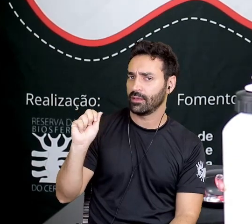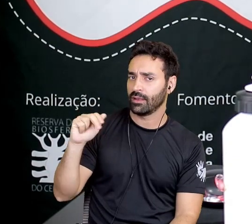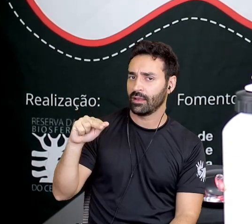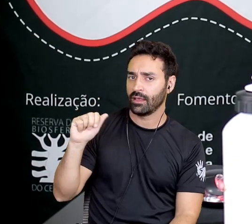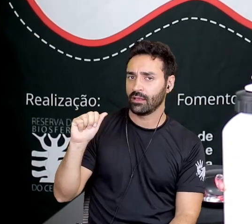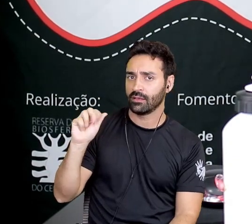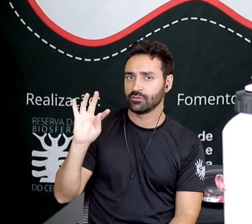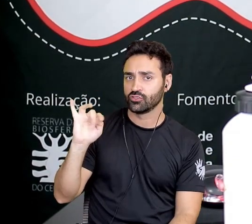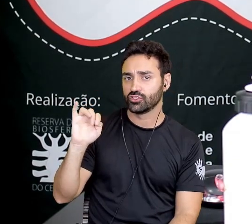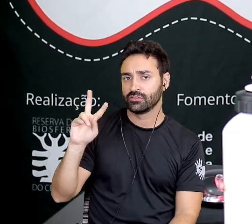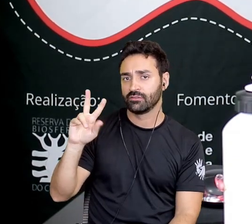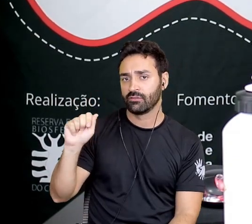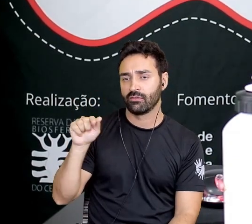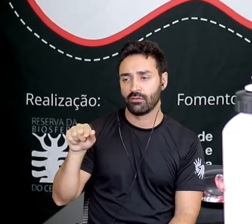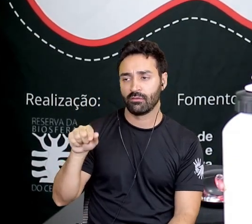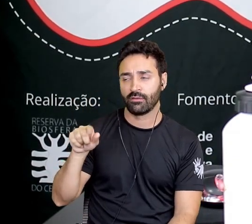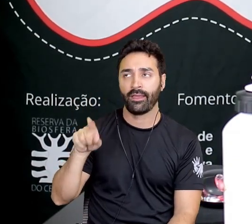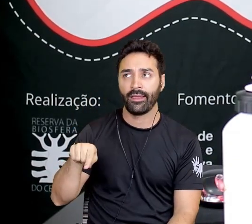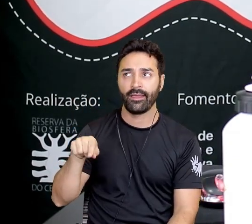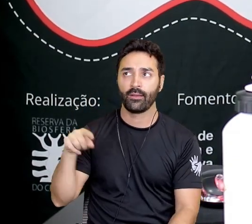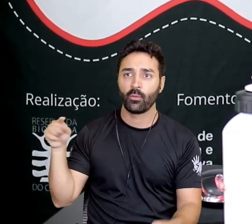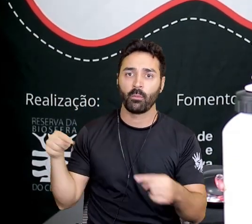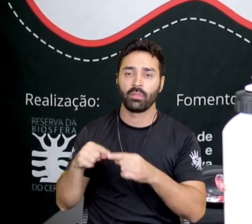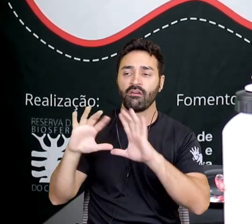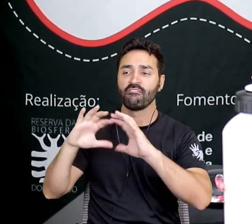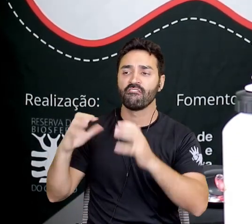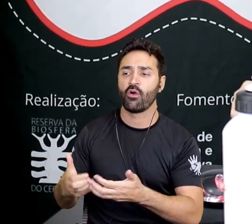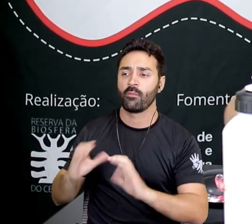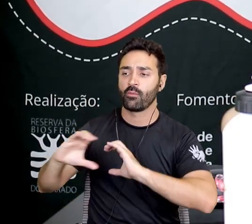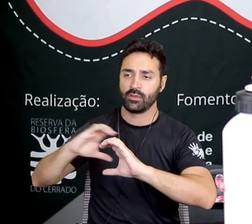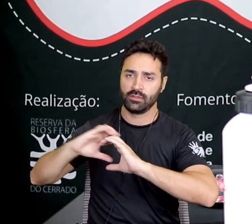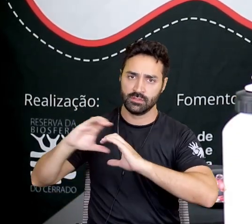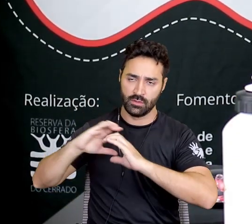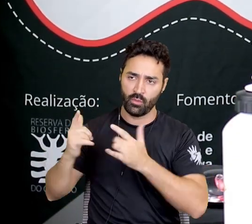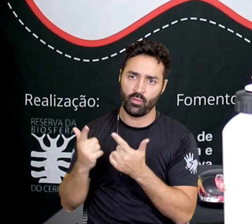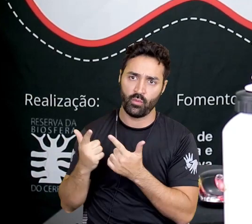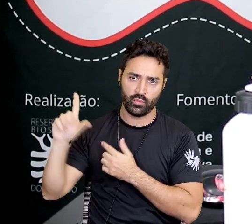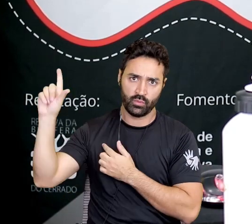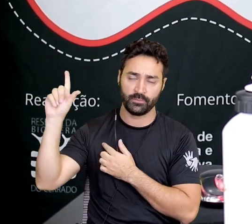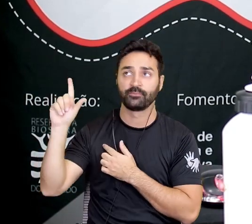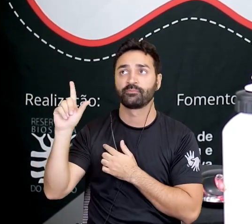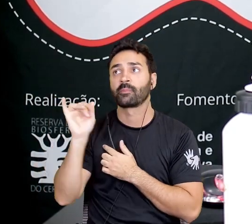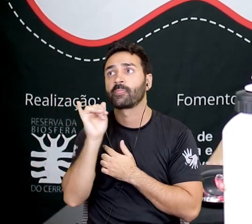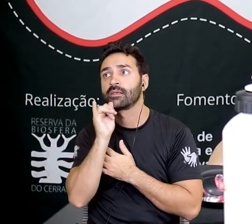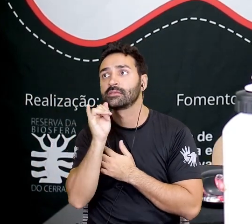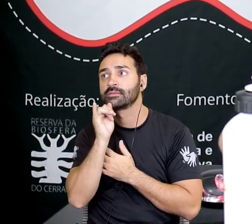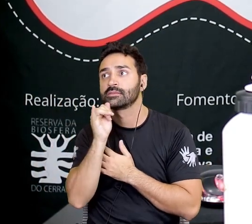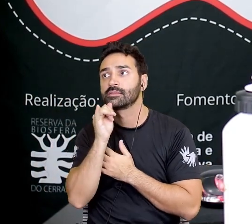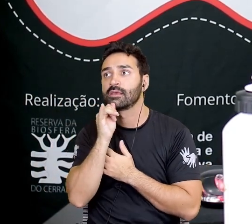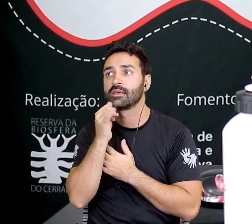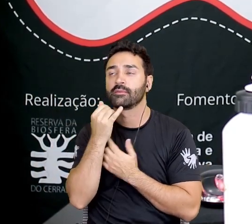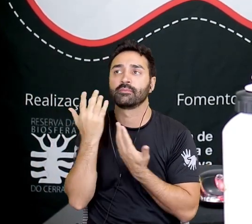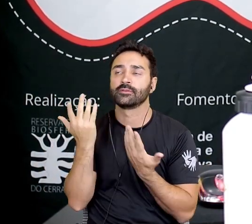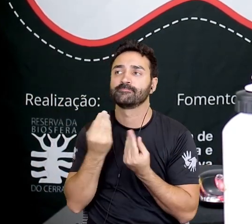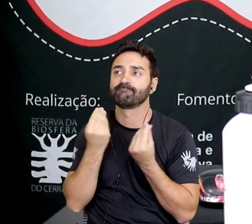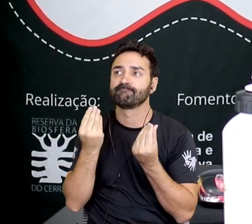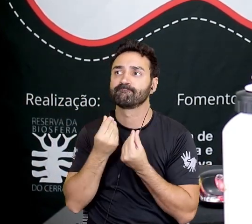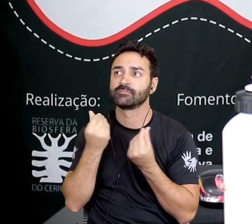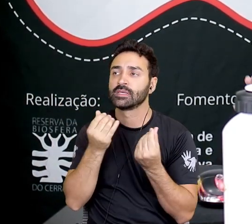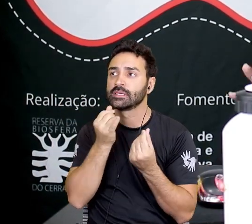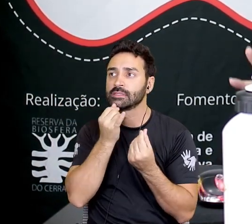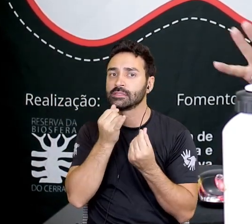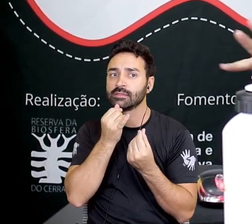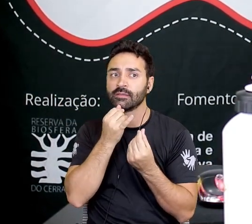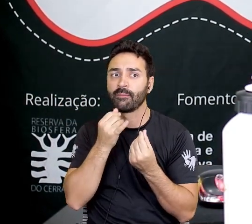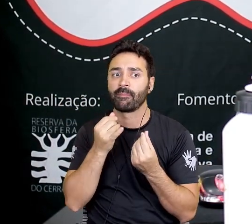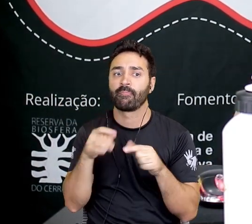alternativa? Seria uma forma de comunicação que seria mais rudimentar. A gente chama seria o que a gente